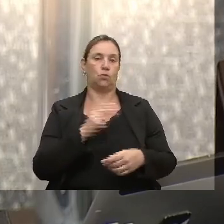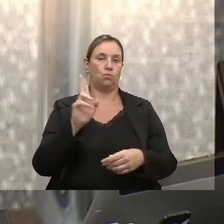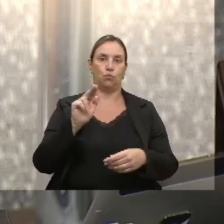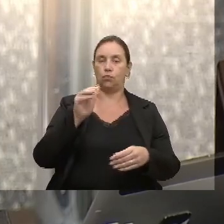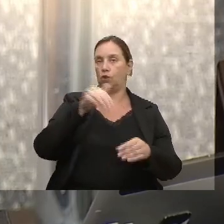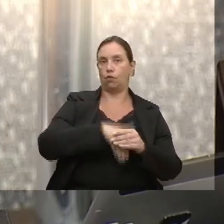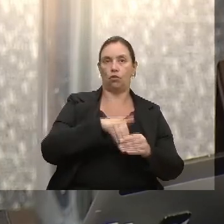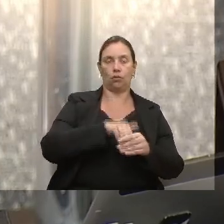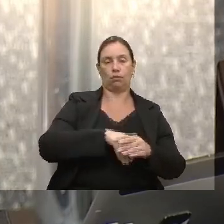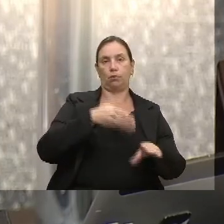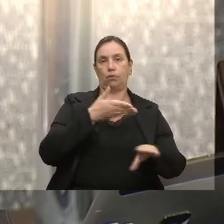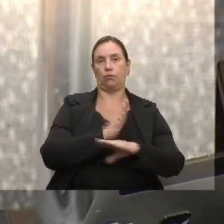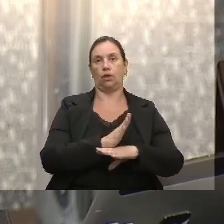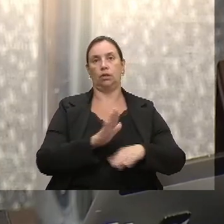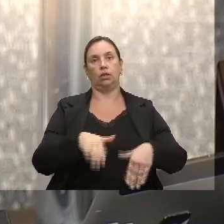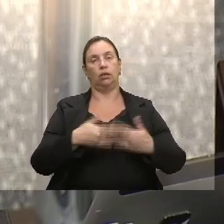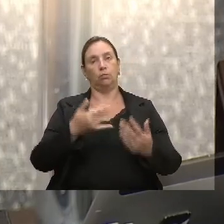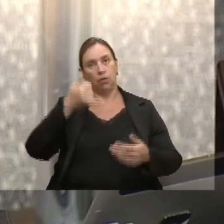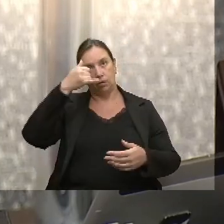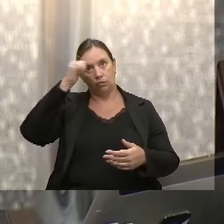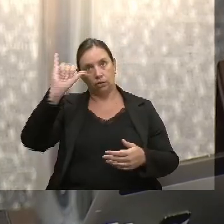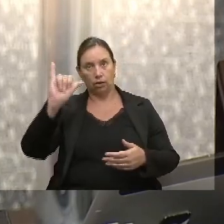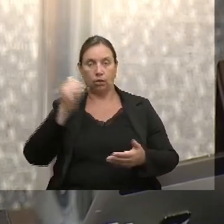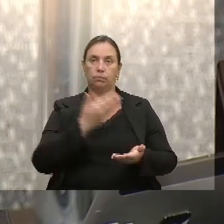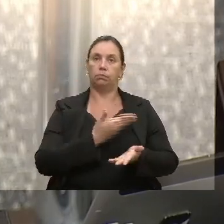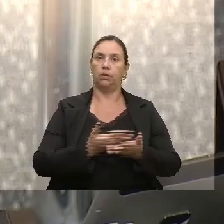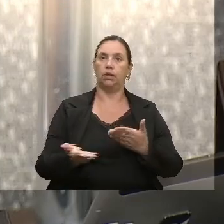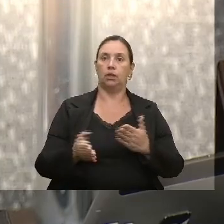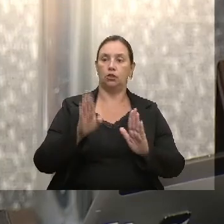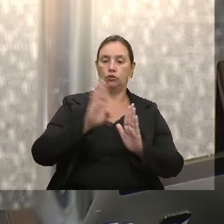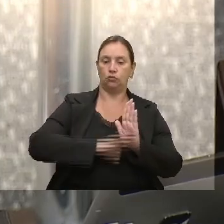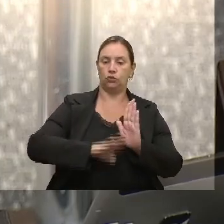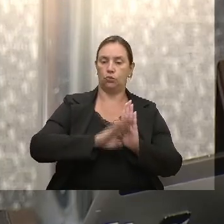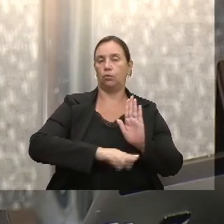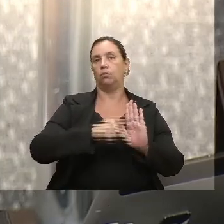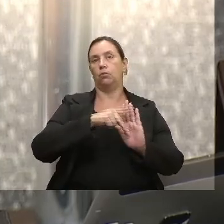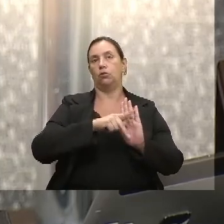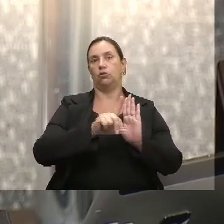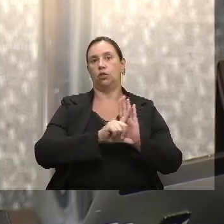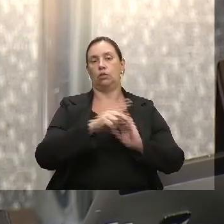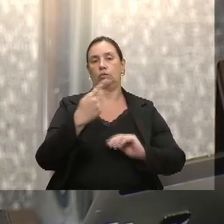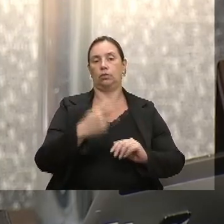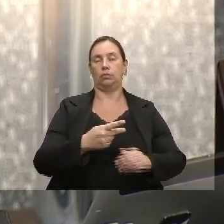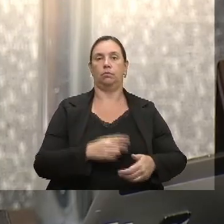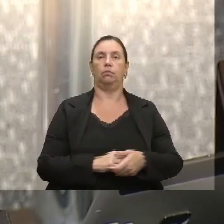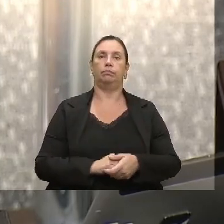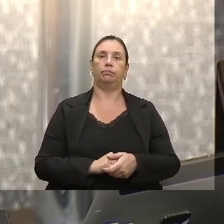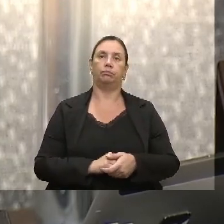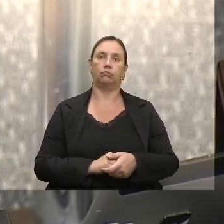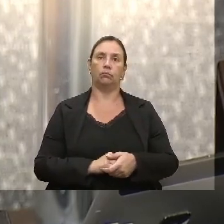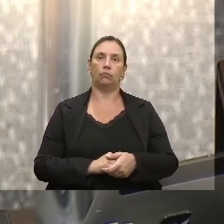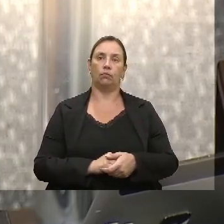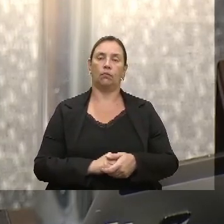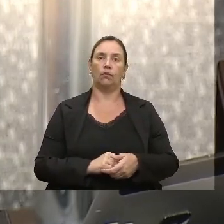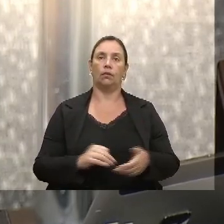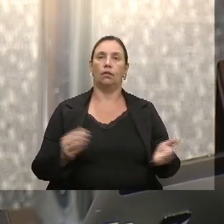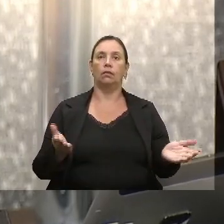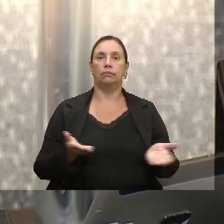para aprovar. Então, para evitar a derrota, retirou o projeto aqui do parlamento. Pois bem,